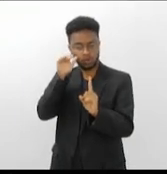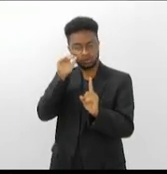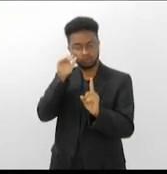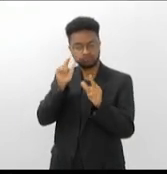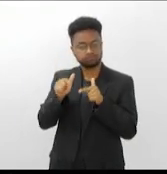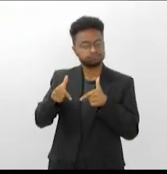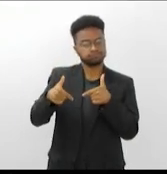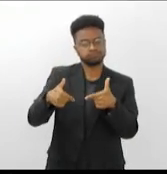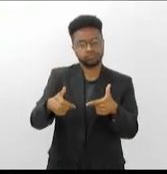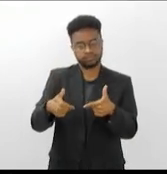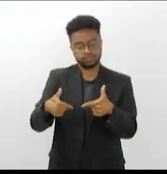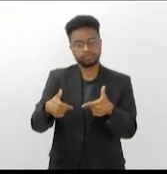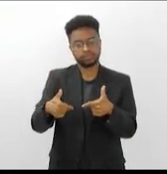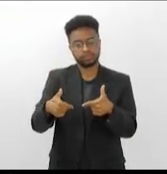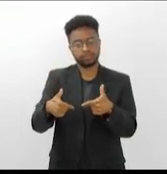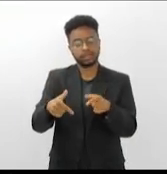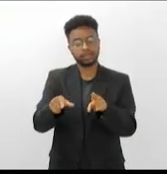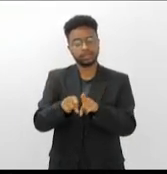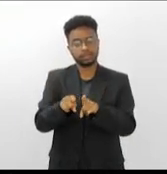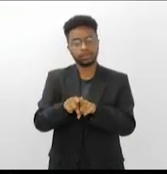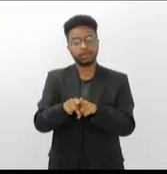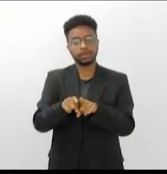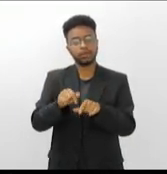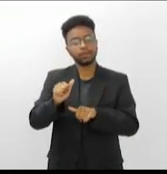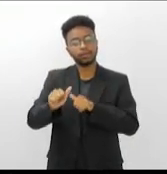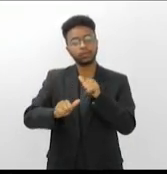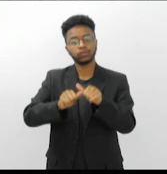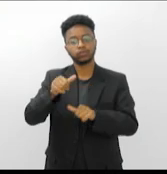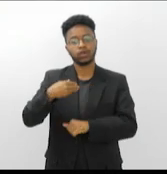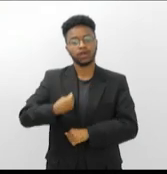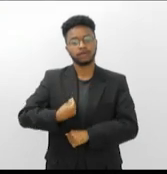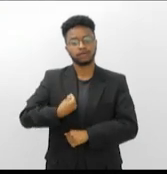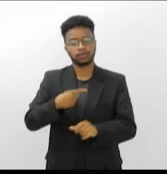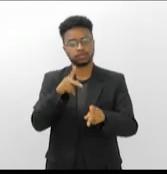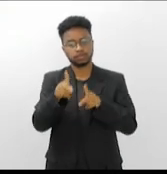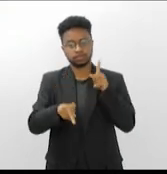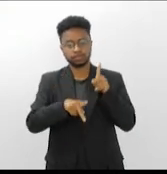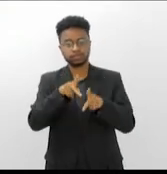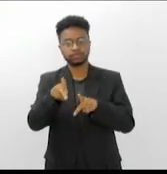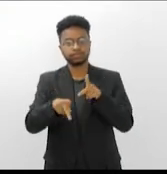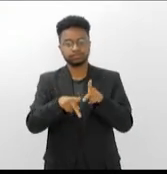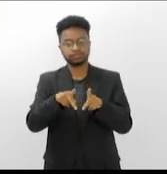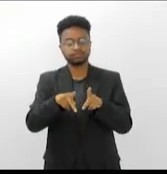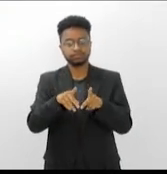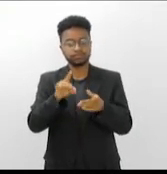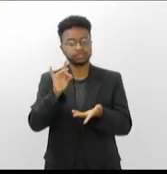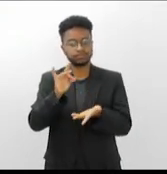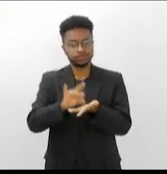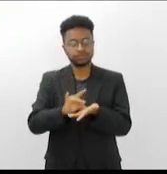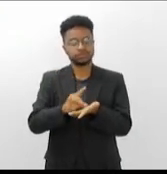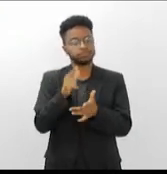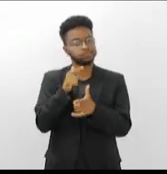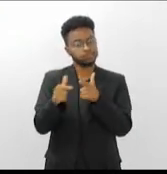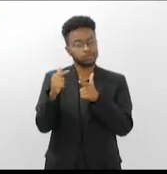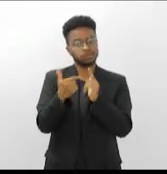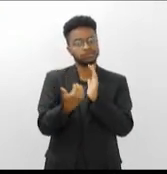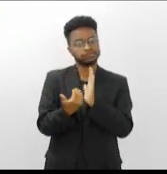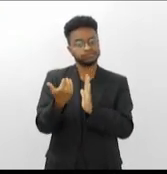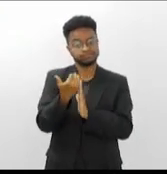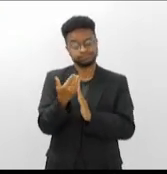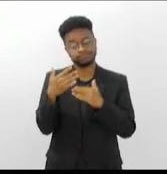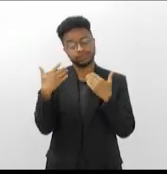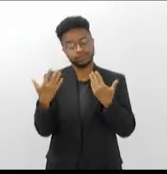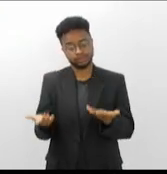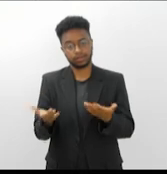seu bedelho e transformar a vida da população num verdadeiro inferno. Pois